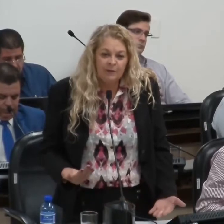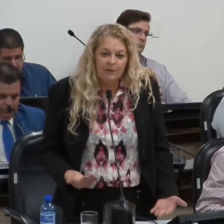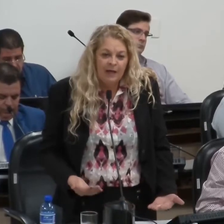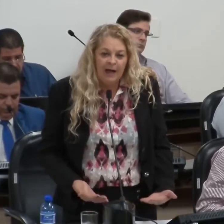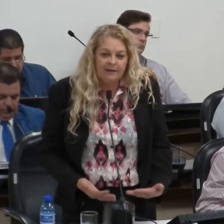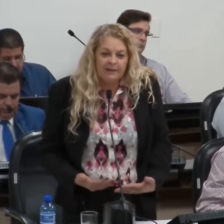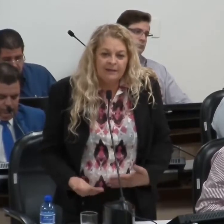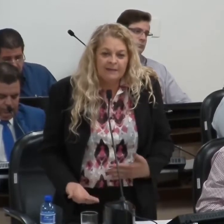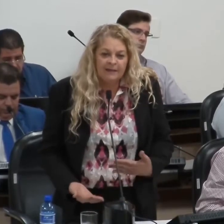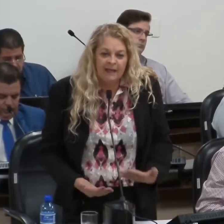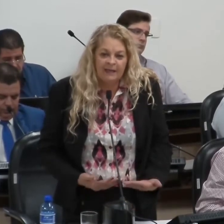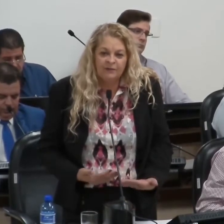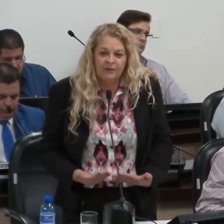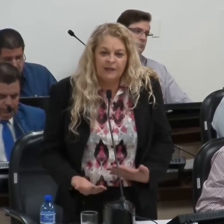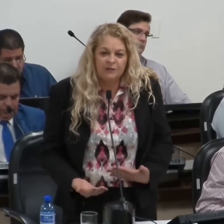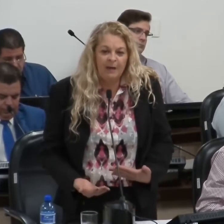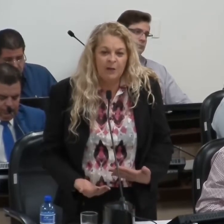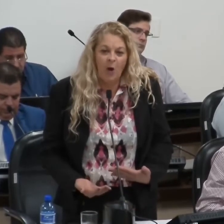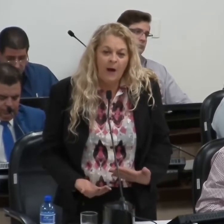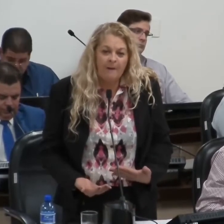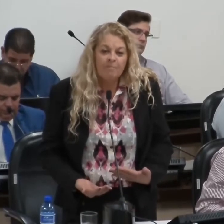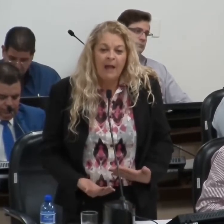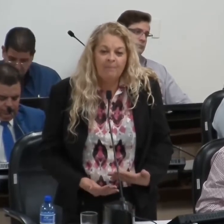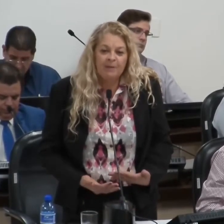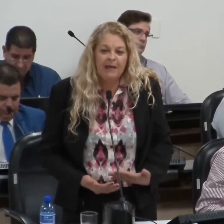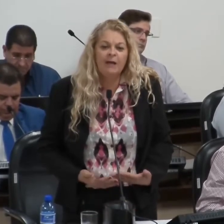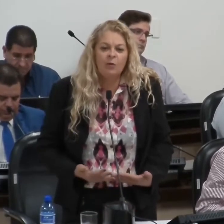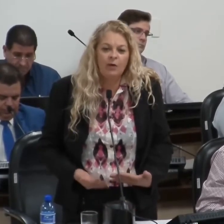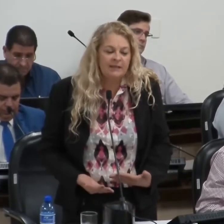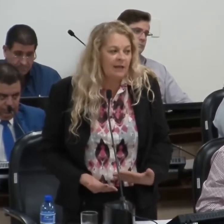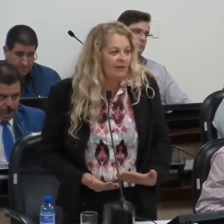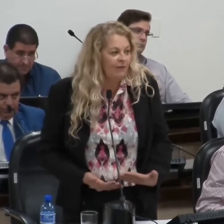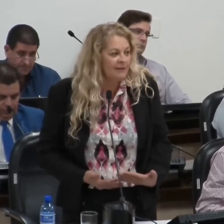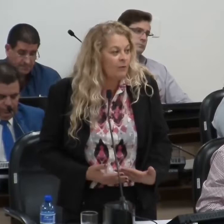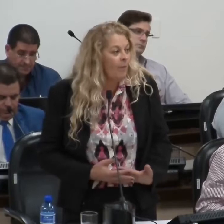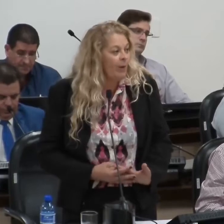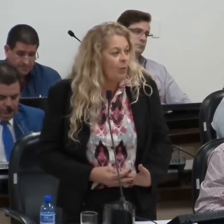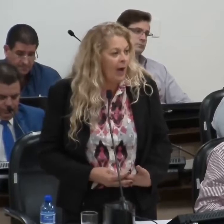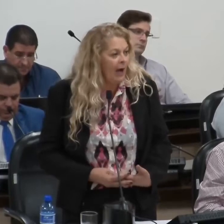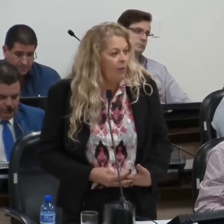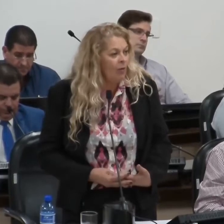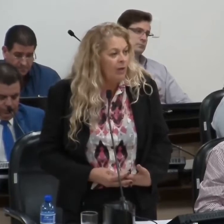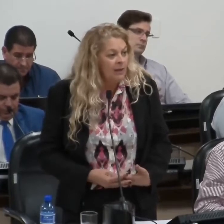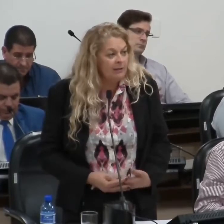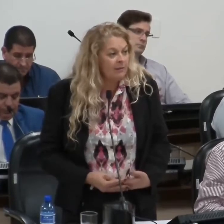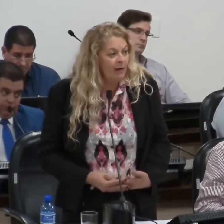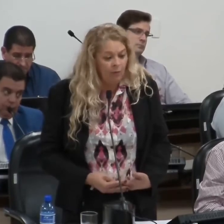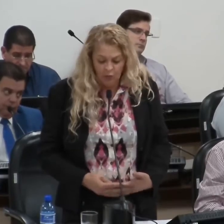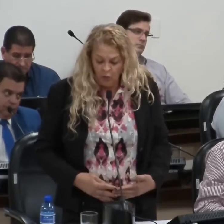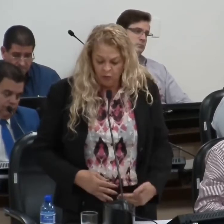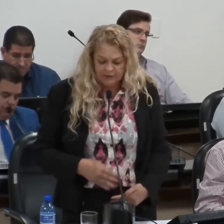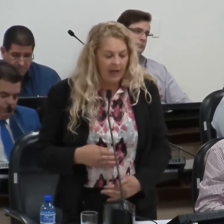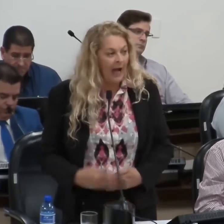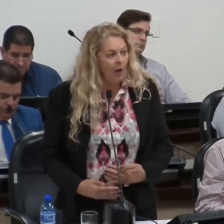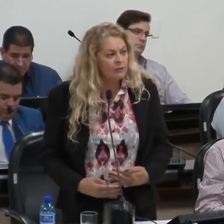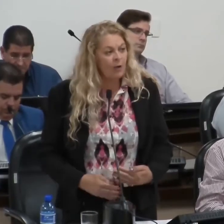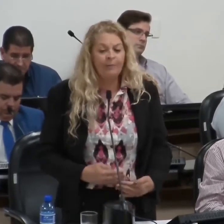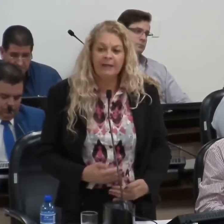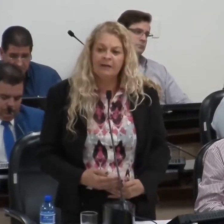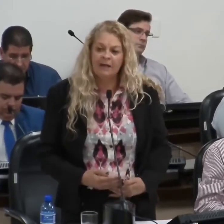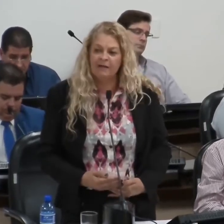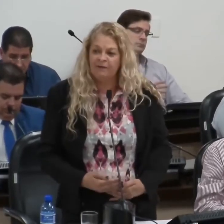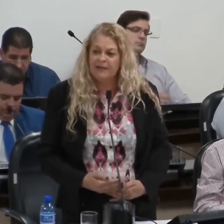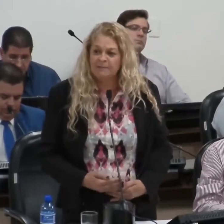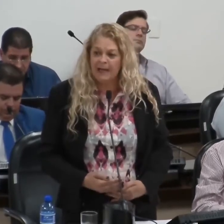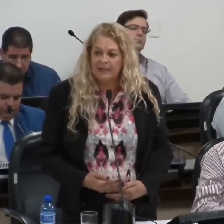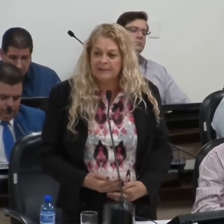se a criança cresce, fica de maior, a primeira coisa que ela faz é comprar um carro. Então, os carros